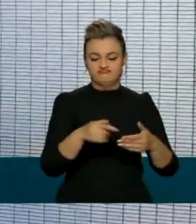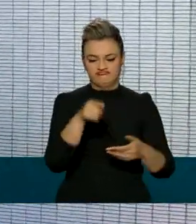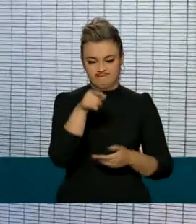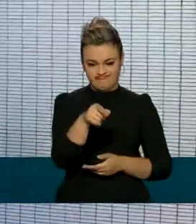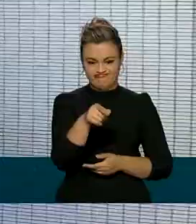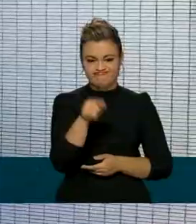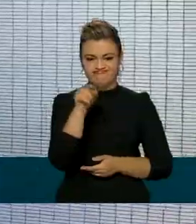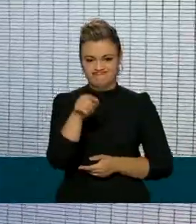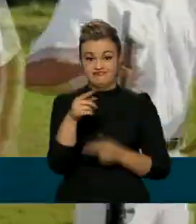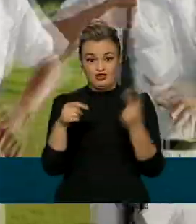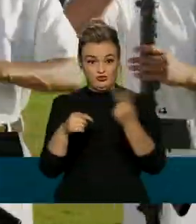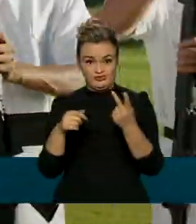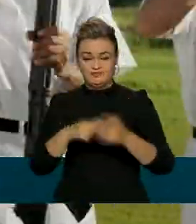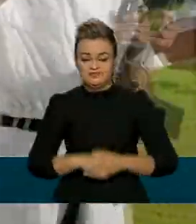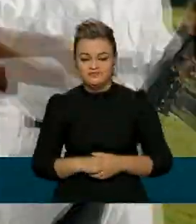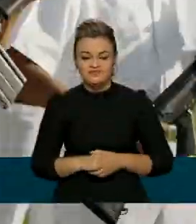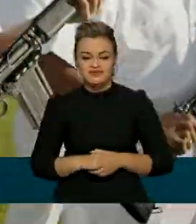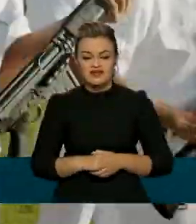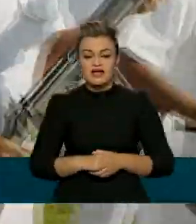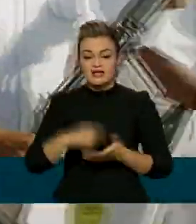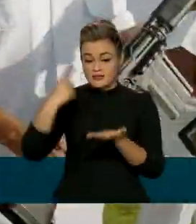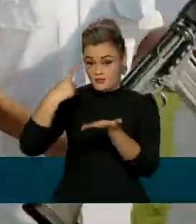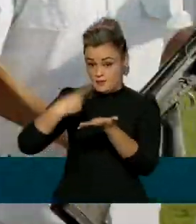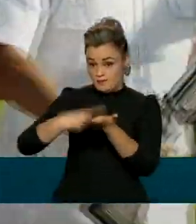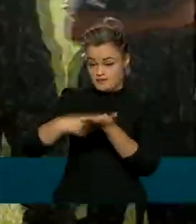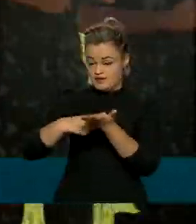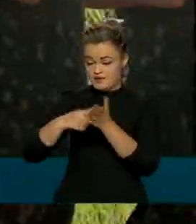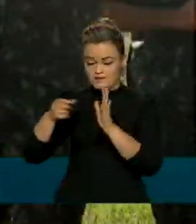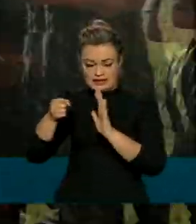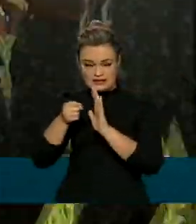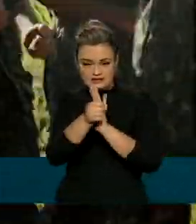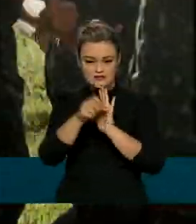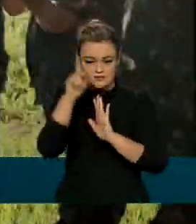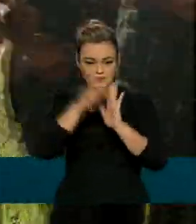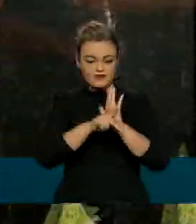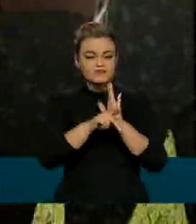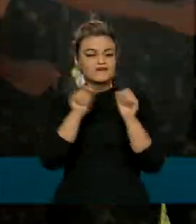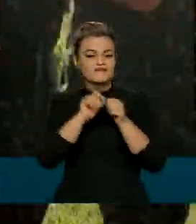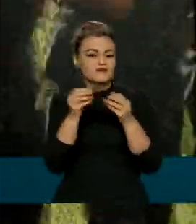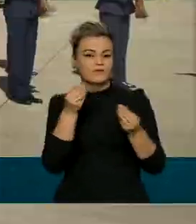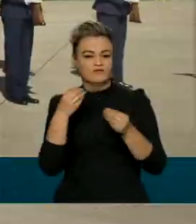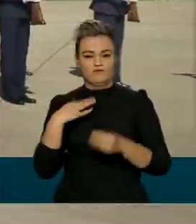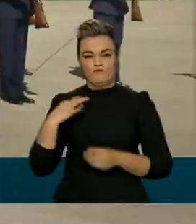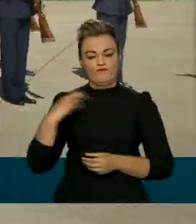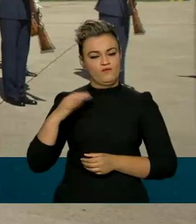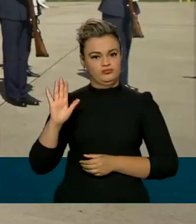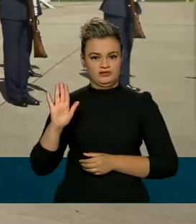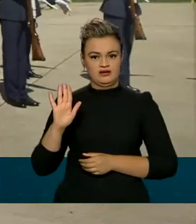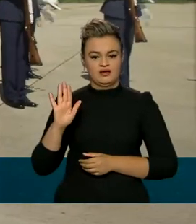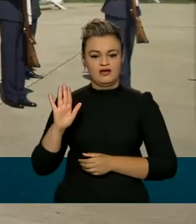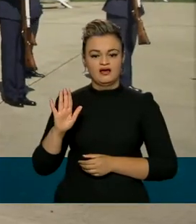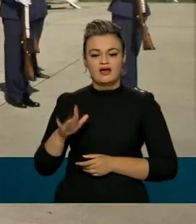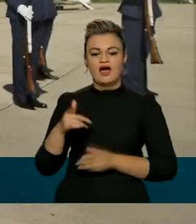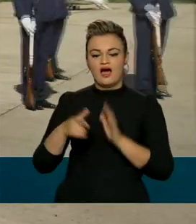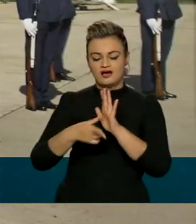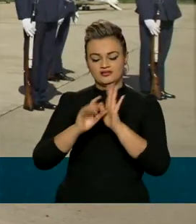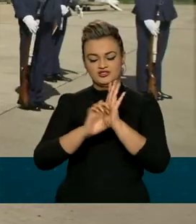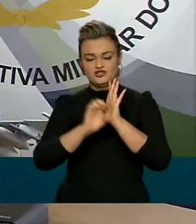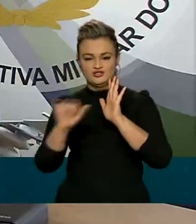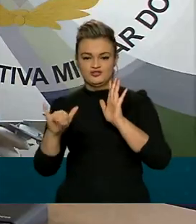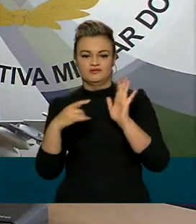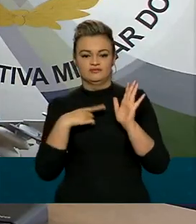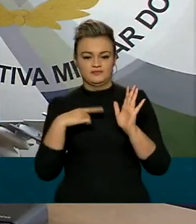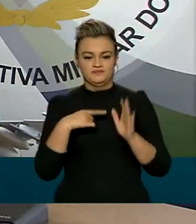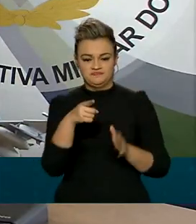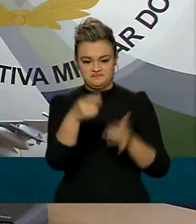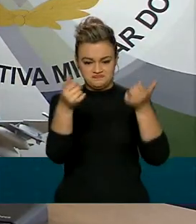o Ministério da Defesa. O alistamento para incorporar ao programa é feito de forma voluntária por meio de edital público.